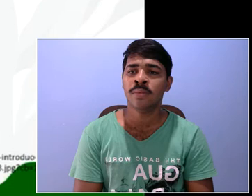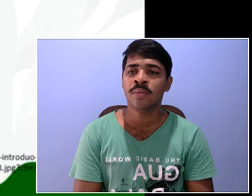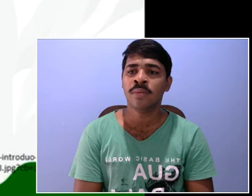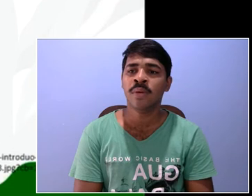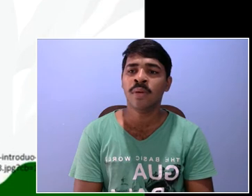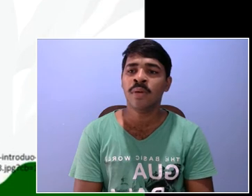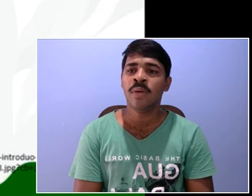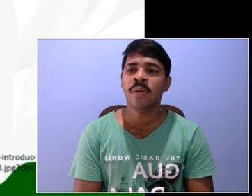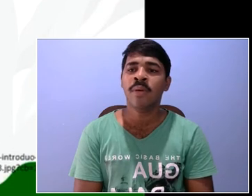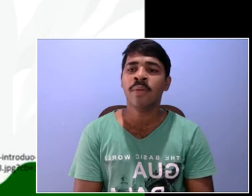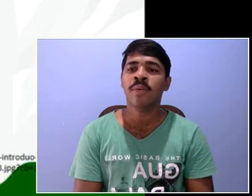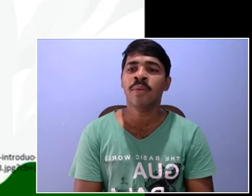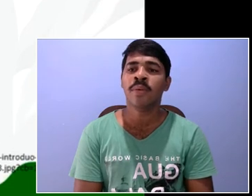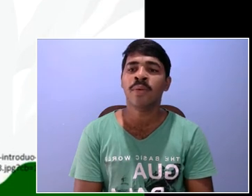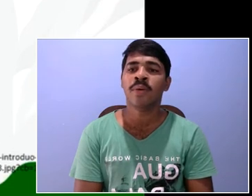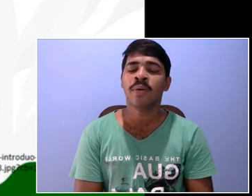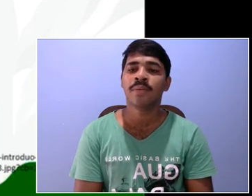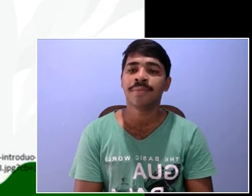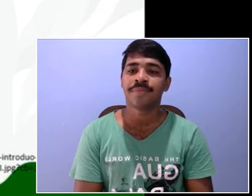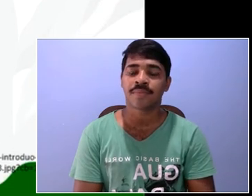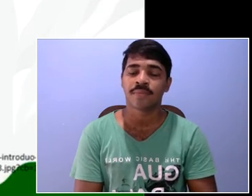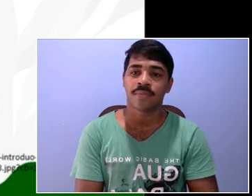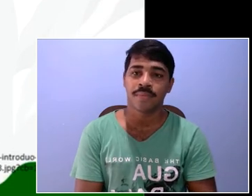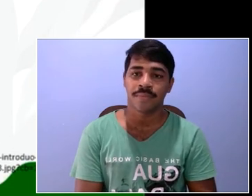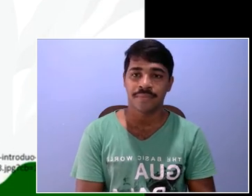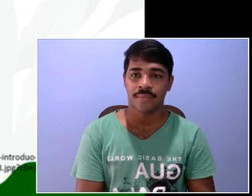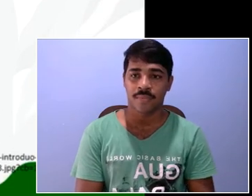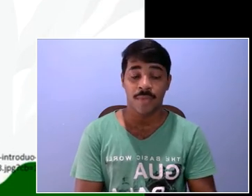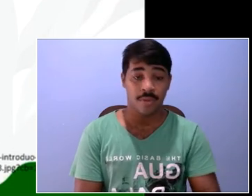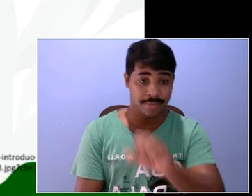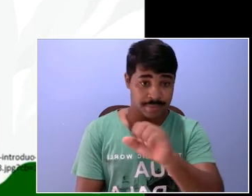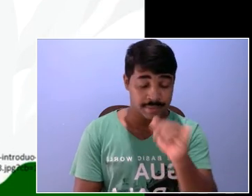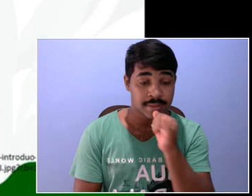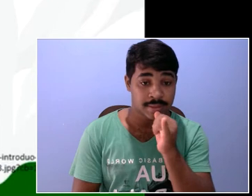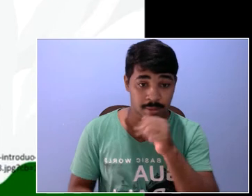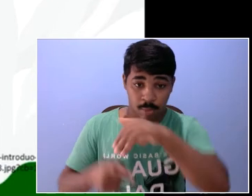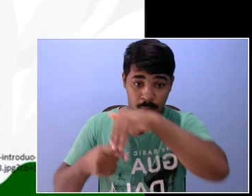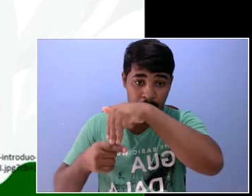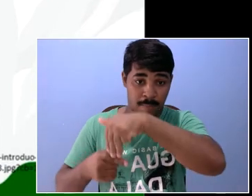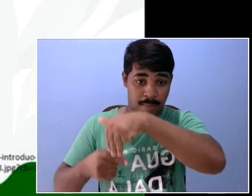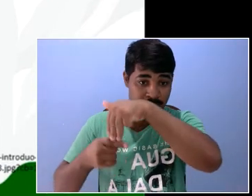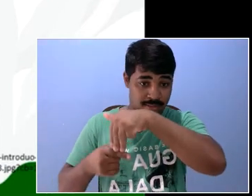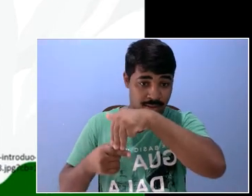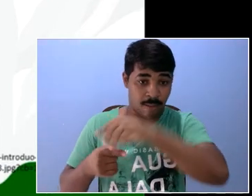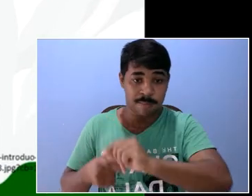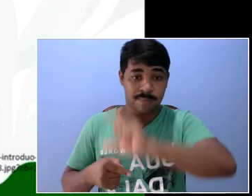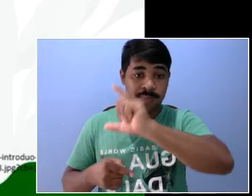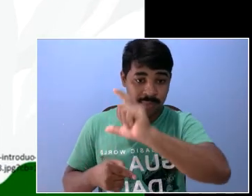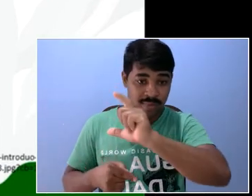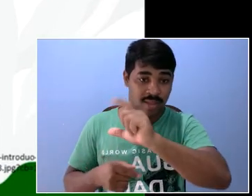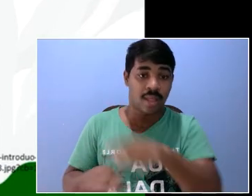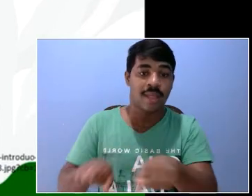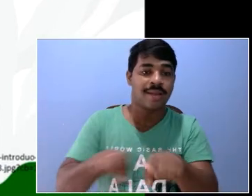Quanto maior a massa, maior a sua inércia, né? Ou seja, maior é a tendência